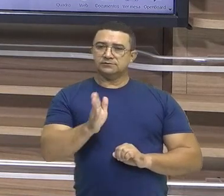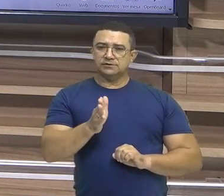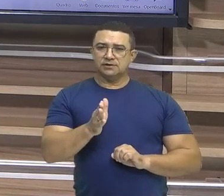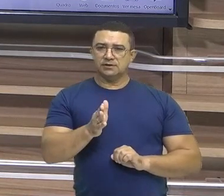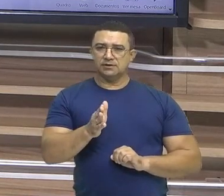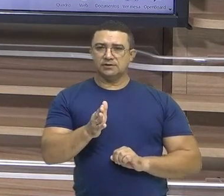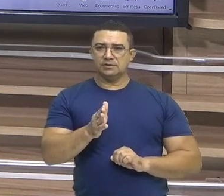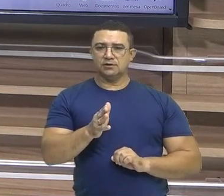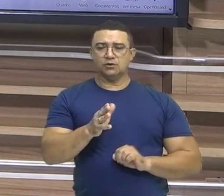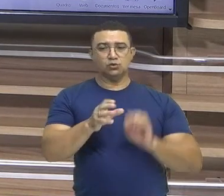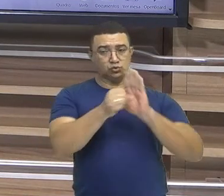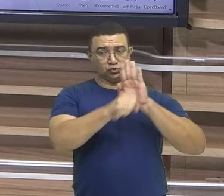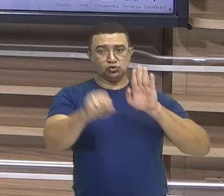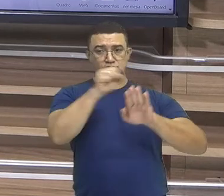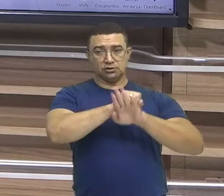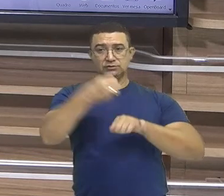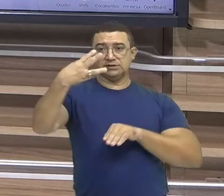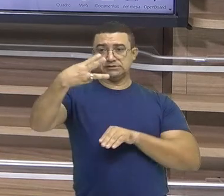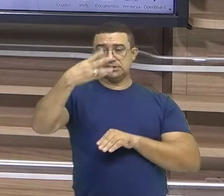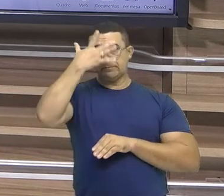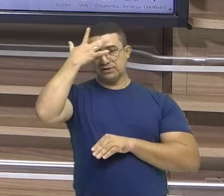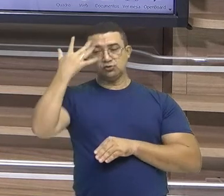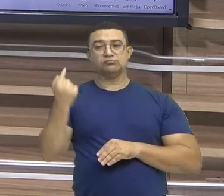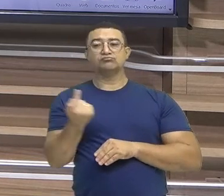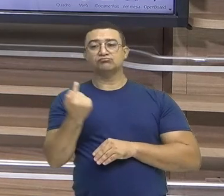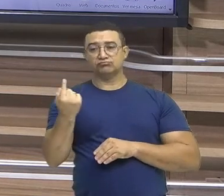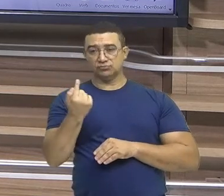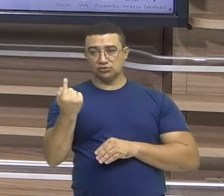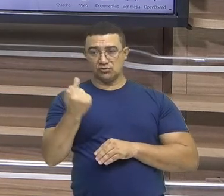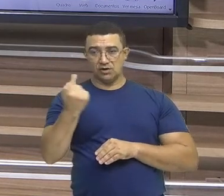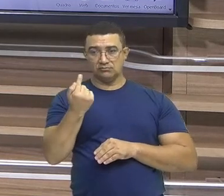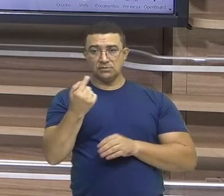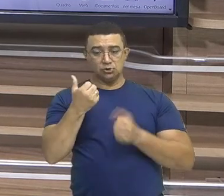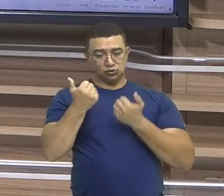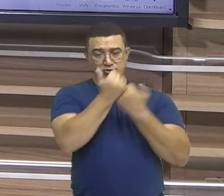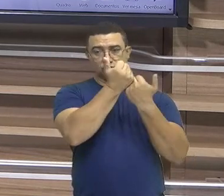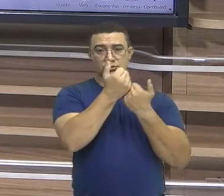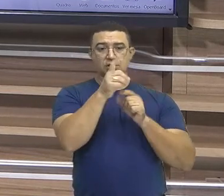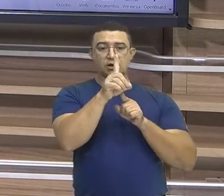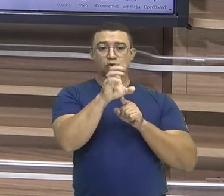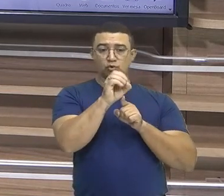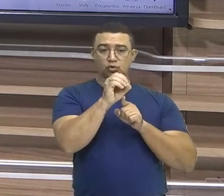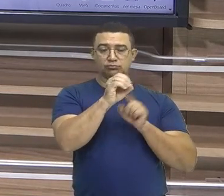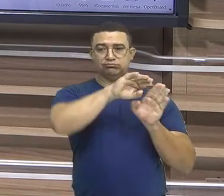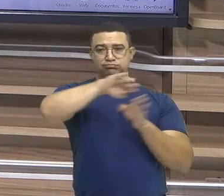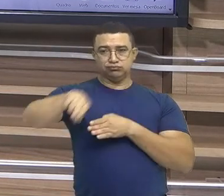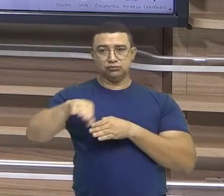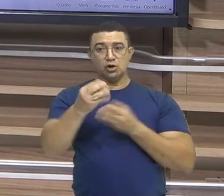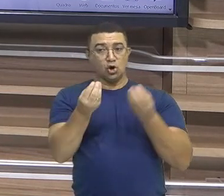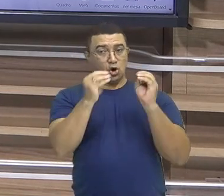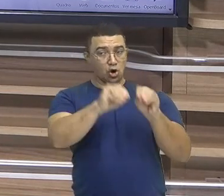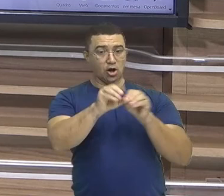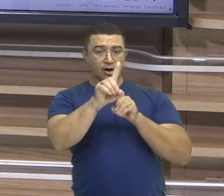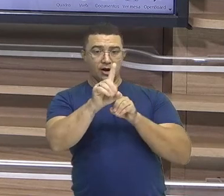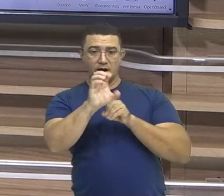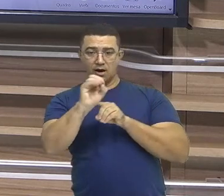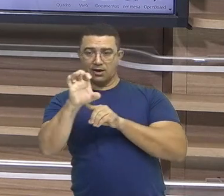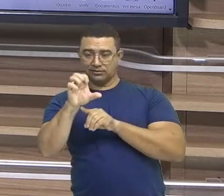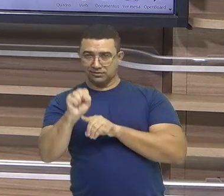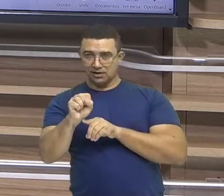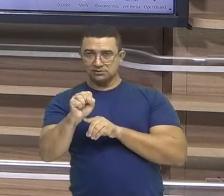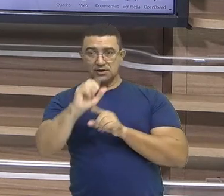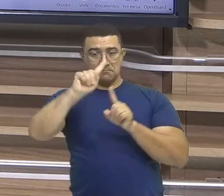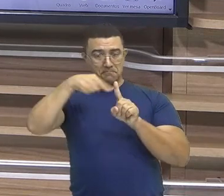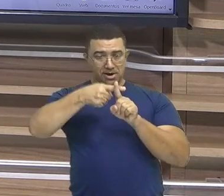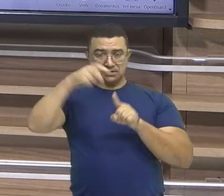né, quando tiver um sujeito na terceira pessoa do singular, eu vou substituir, né, o do por does. Então, eu vou ter o acréscimo do does mais